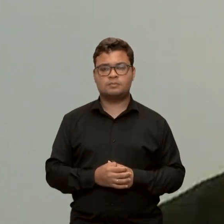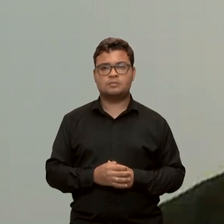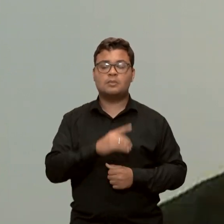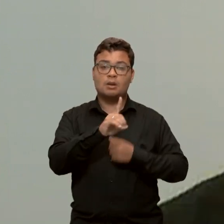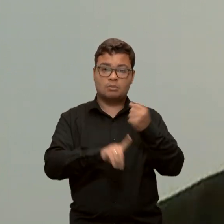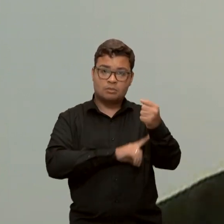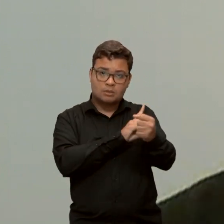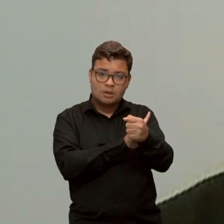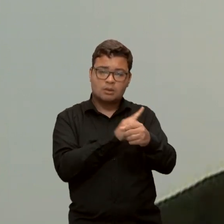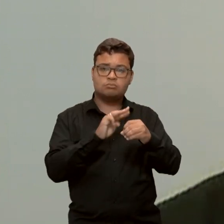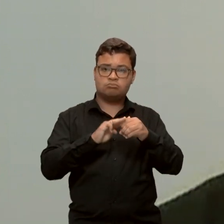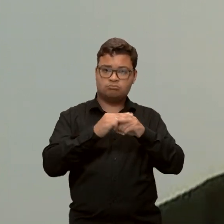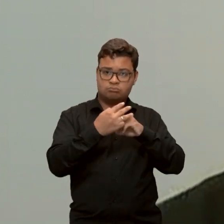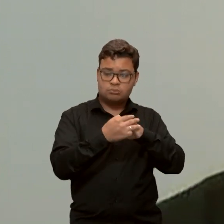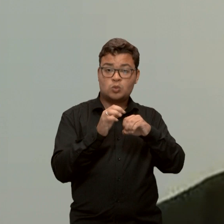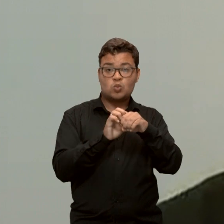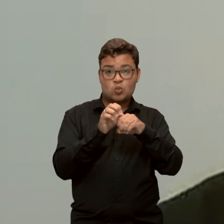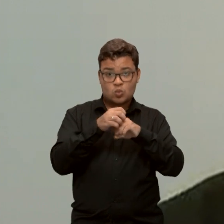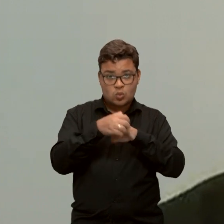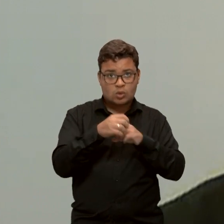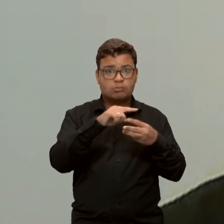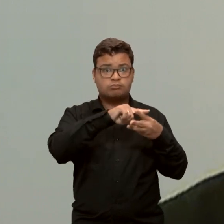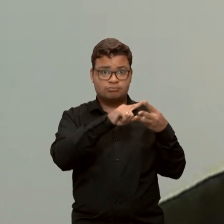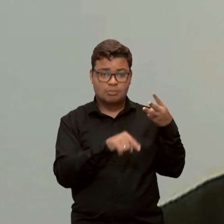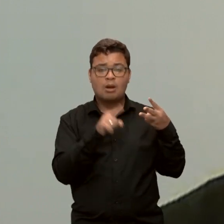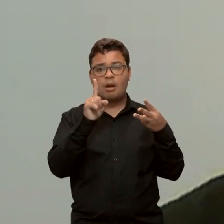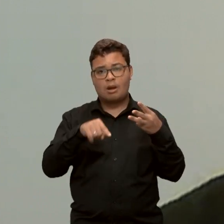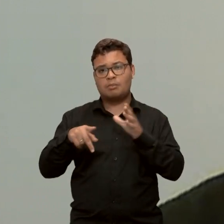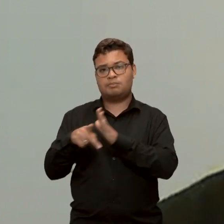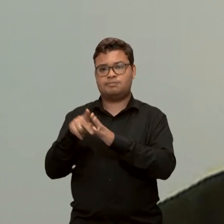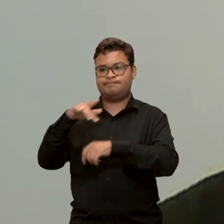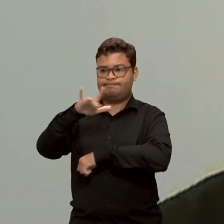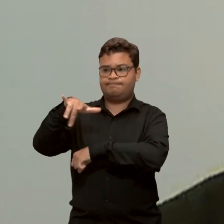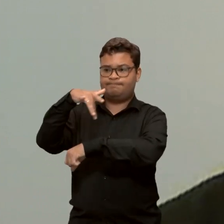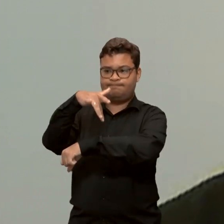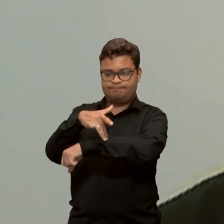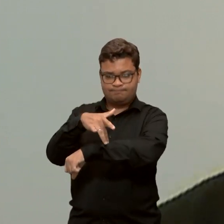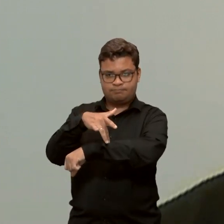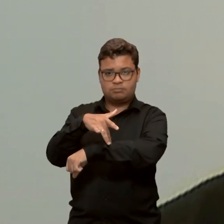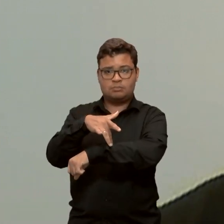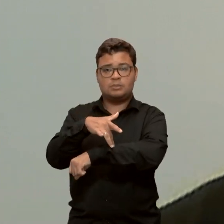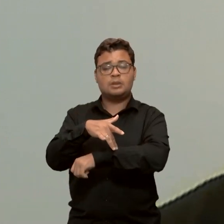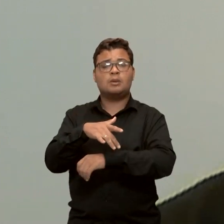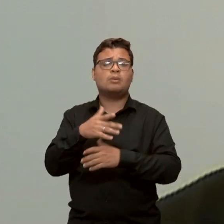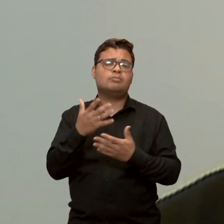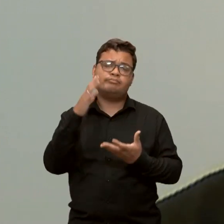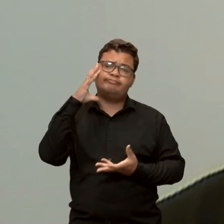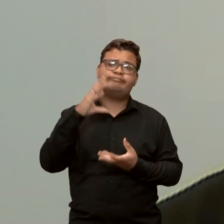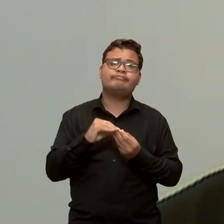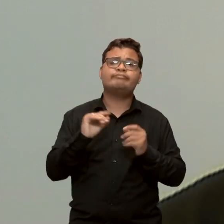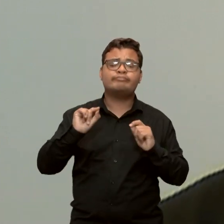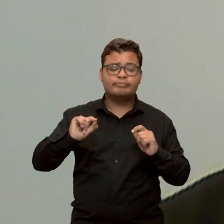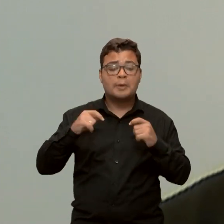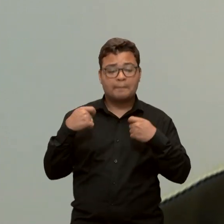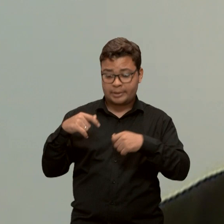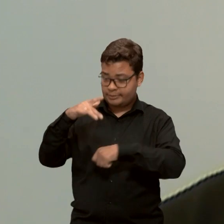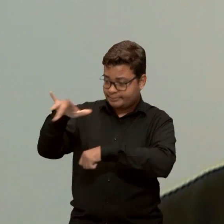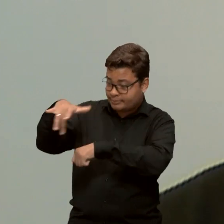ela está atenta, retomando todos os nossos trabalhos de controle vetorial, né?